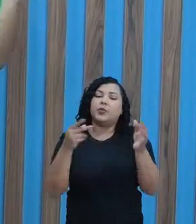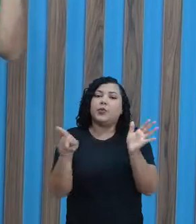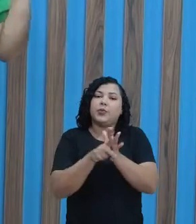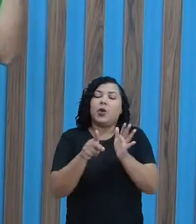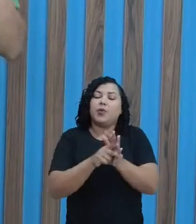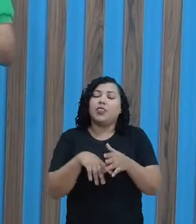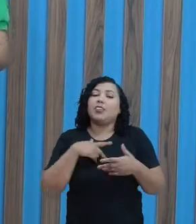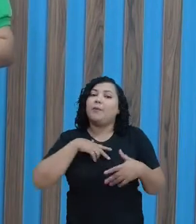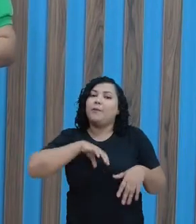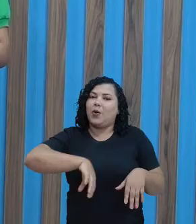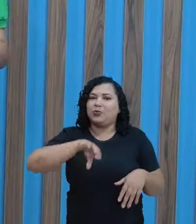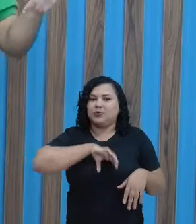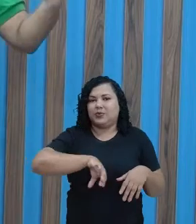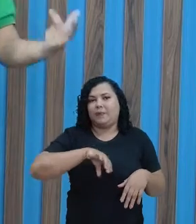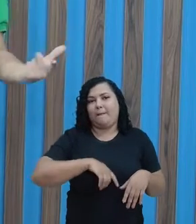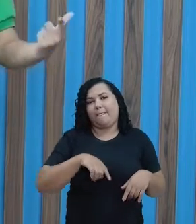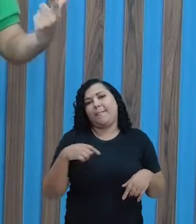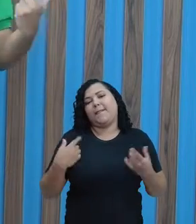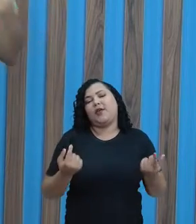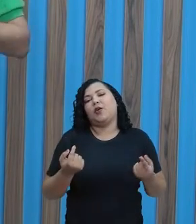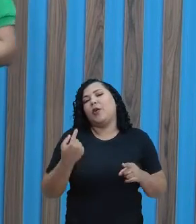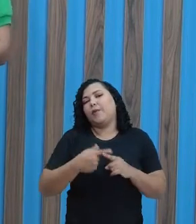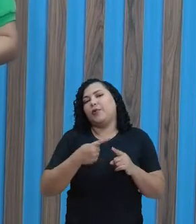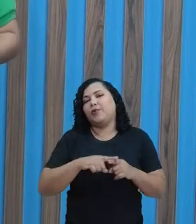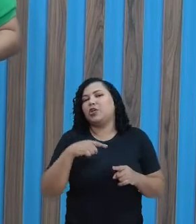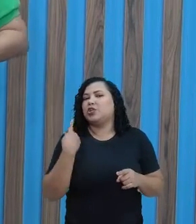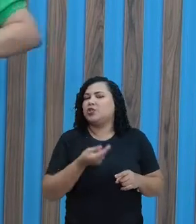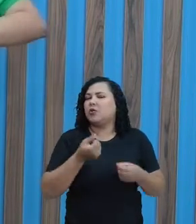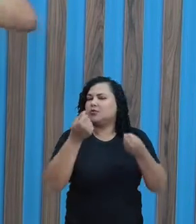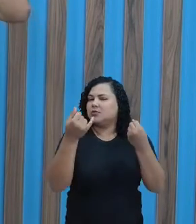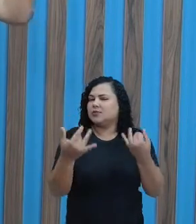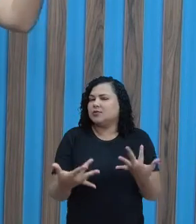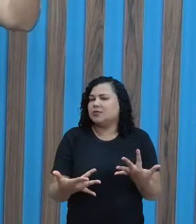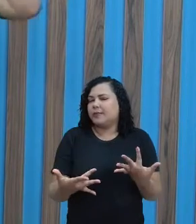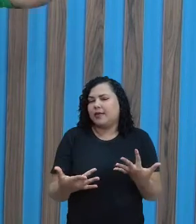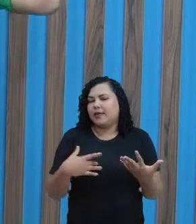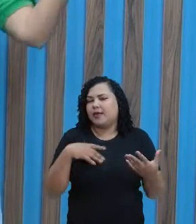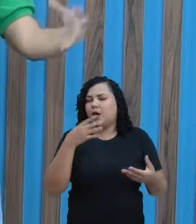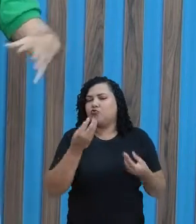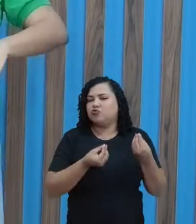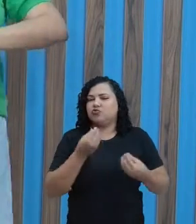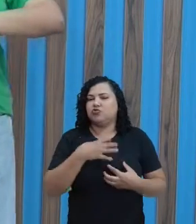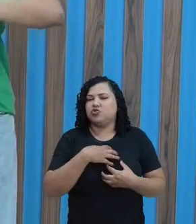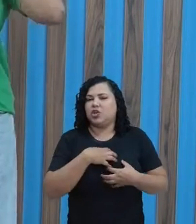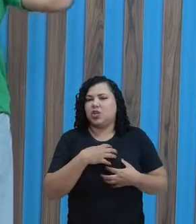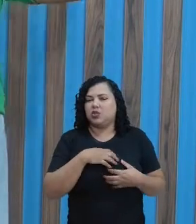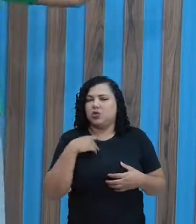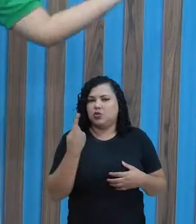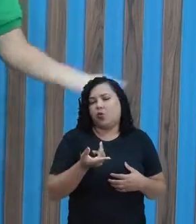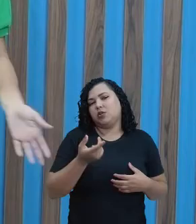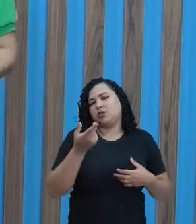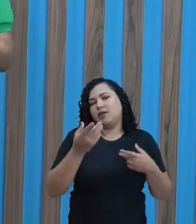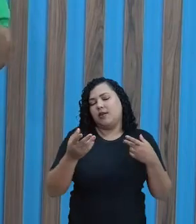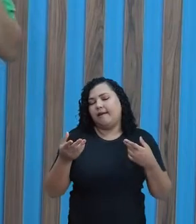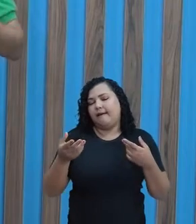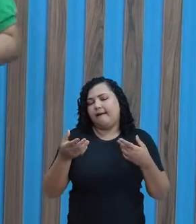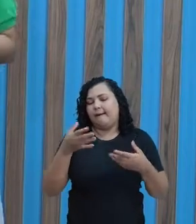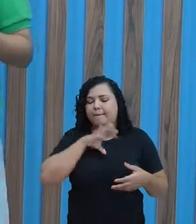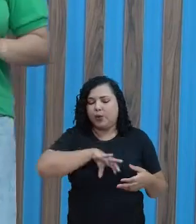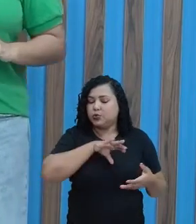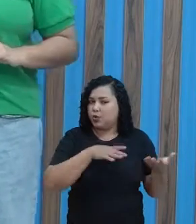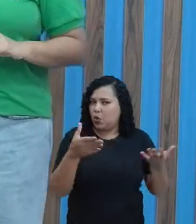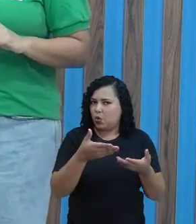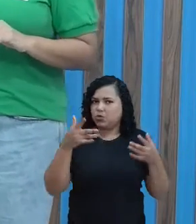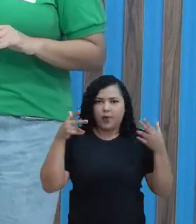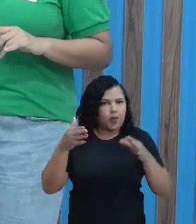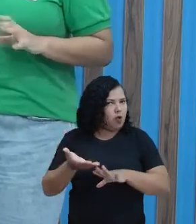porque o que a gente falou hoje não é o que as pessoas falavam em 1500, em 1300, em 905, né? Não